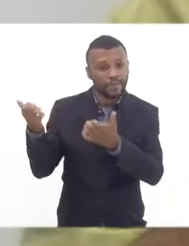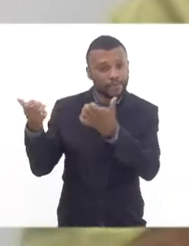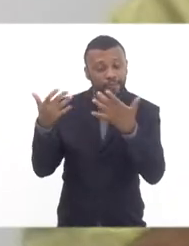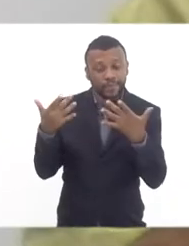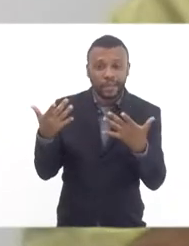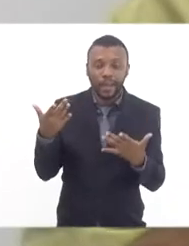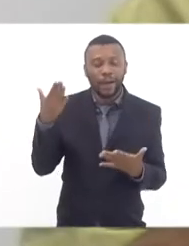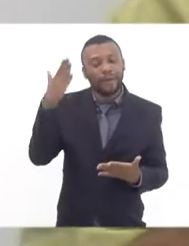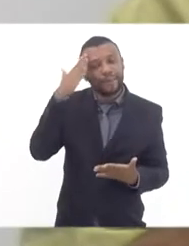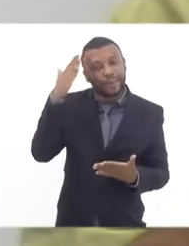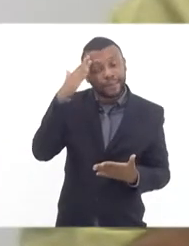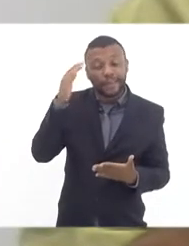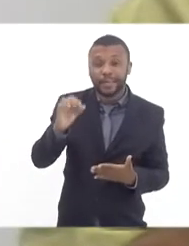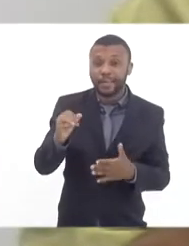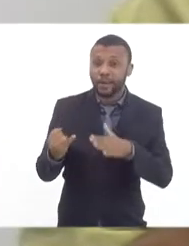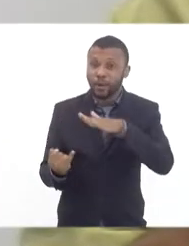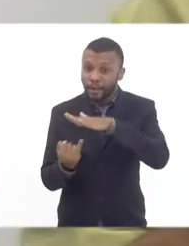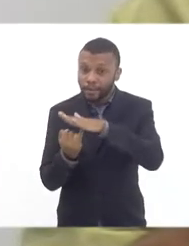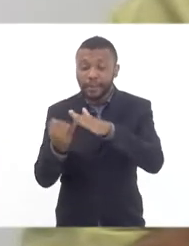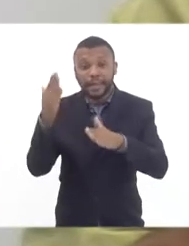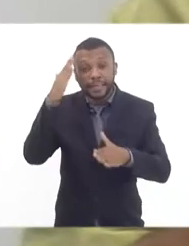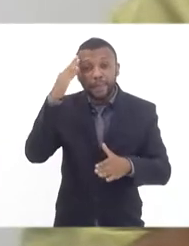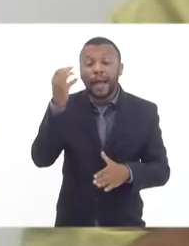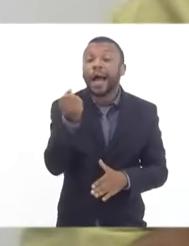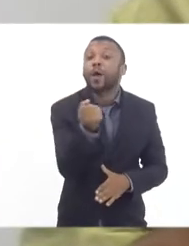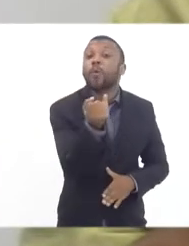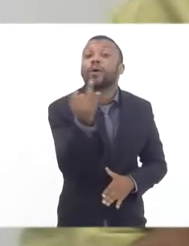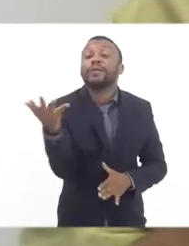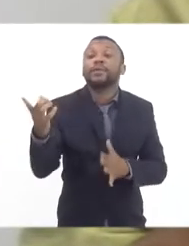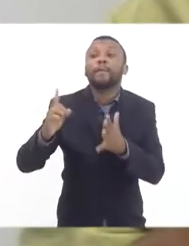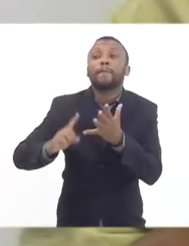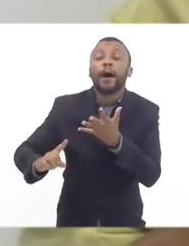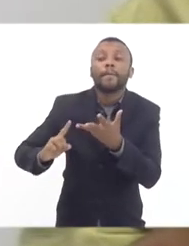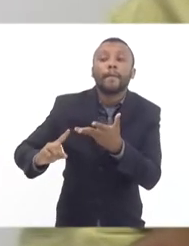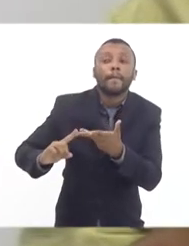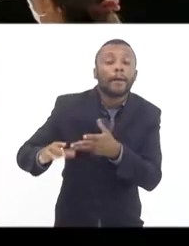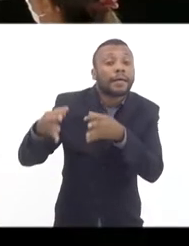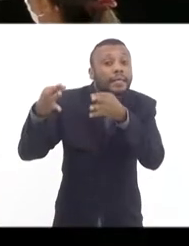de saber que o IFAM sabia a quantidade de gatinhos que estavam na